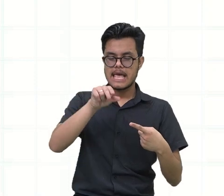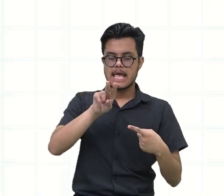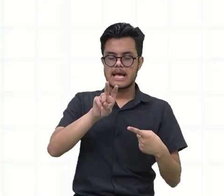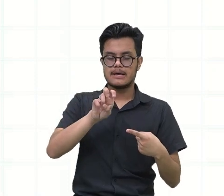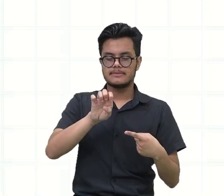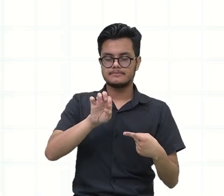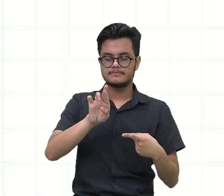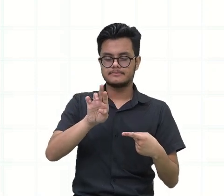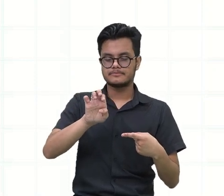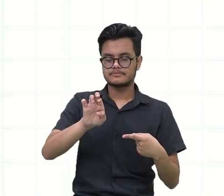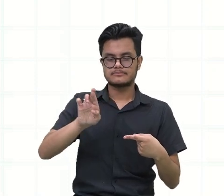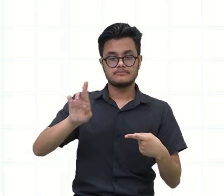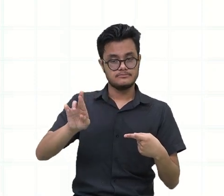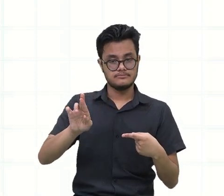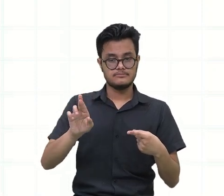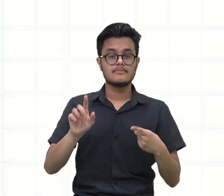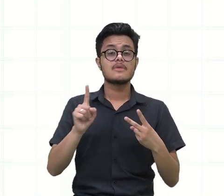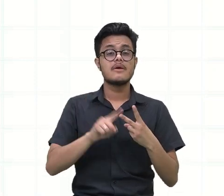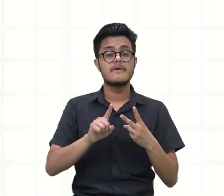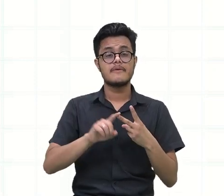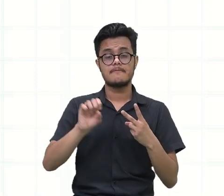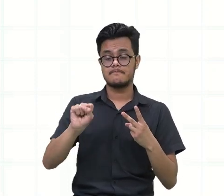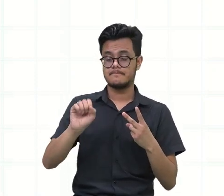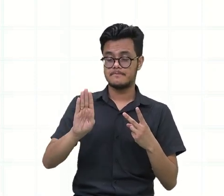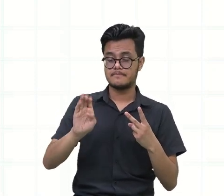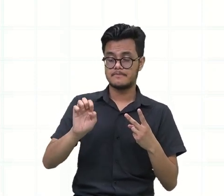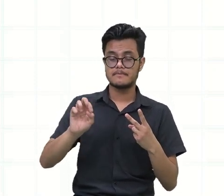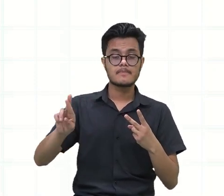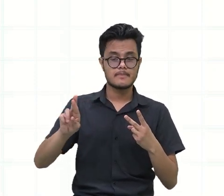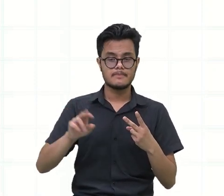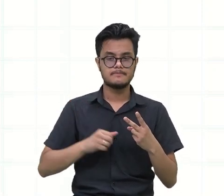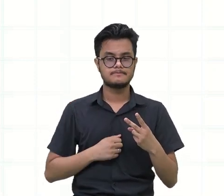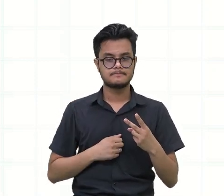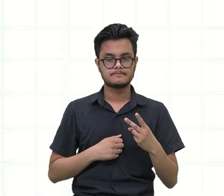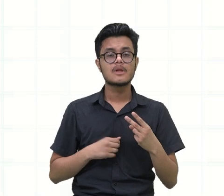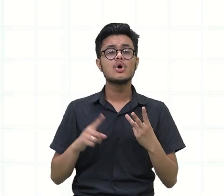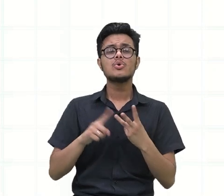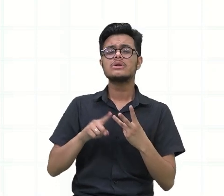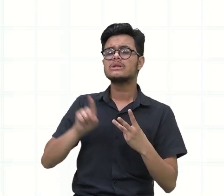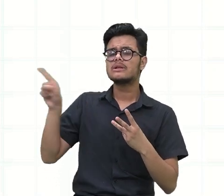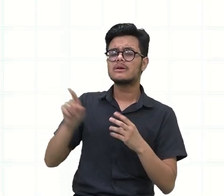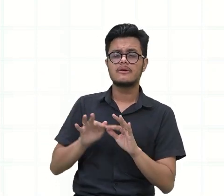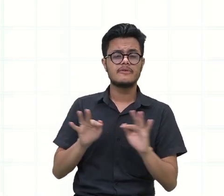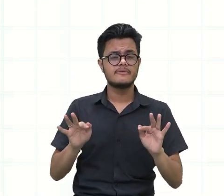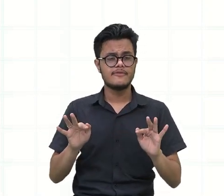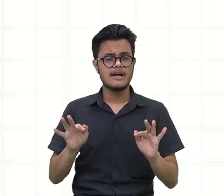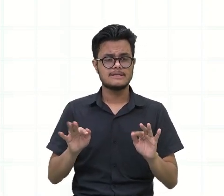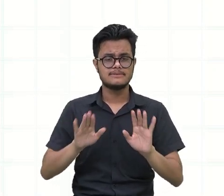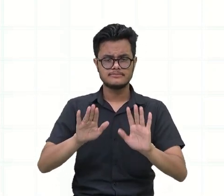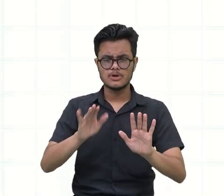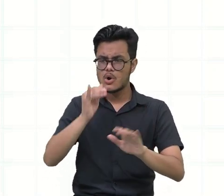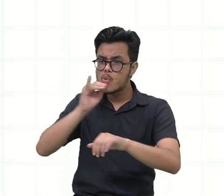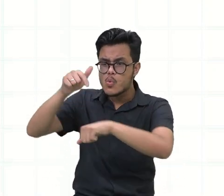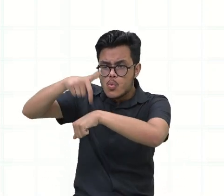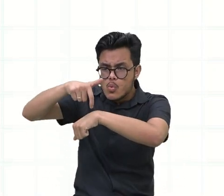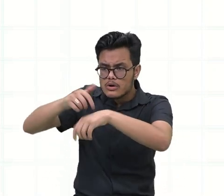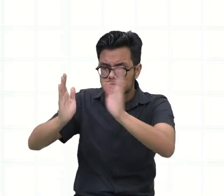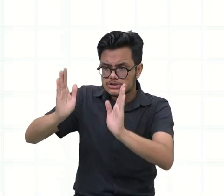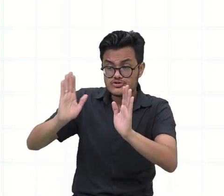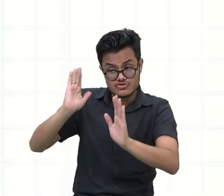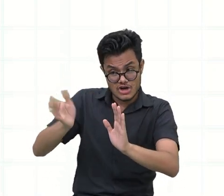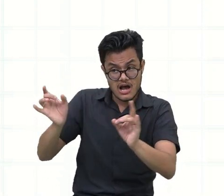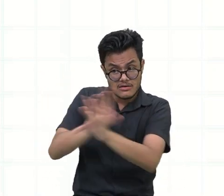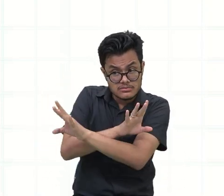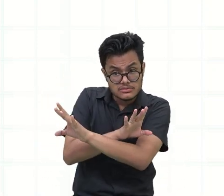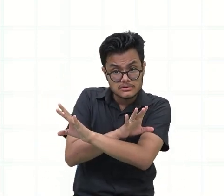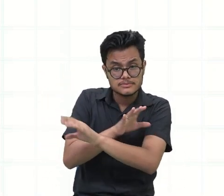aí. E o terceiro exemplo, precisava saber se o prazo terminou. Observem mais uma vez,